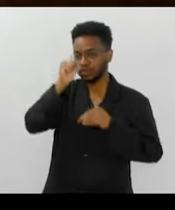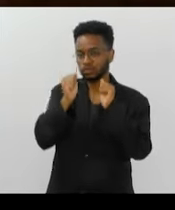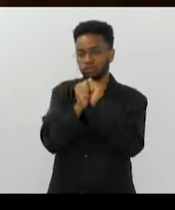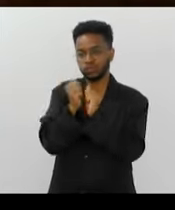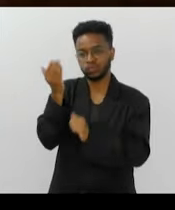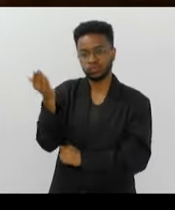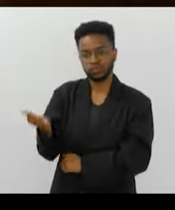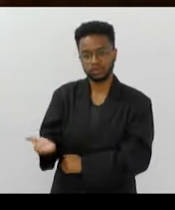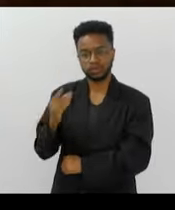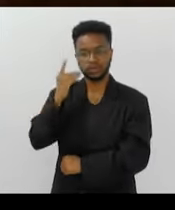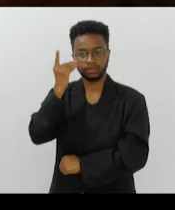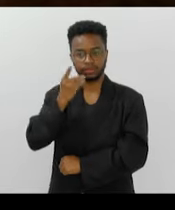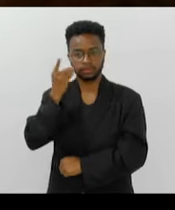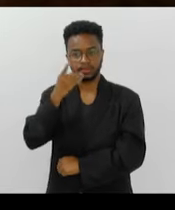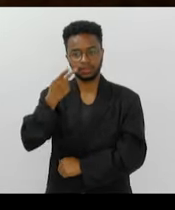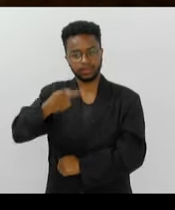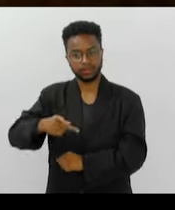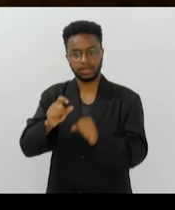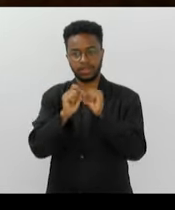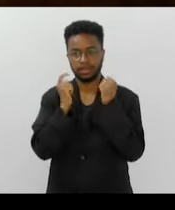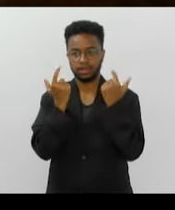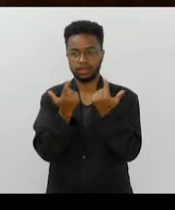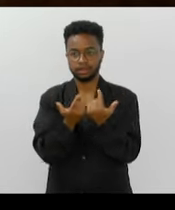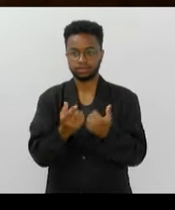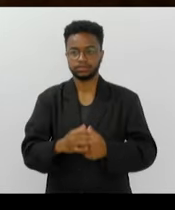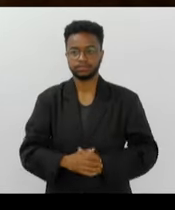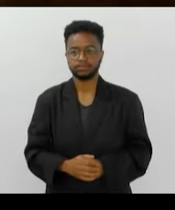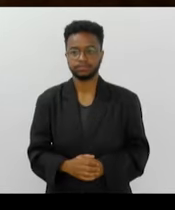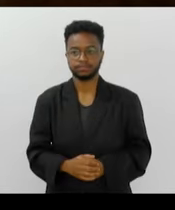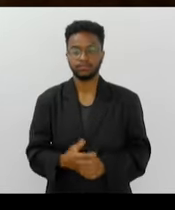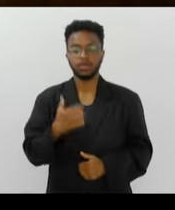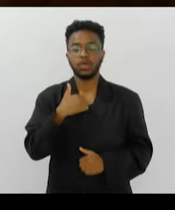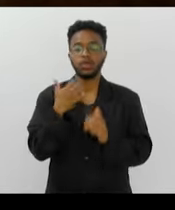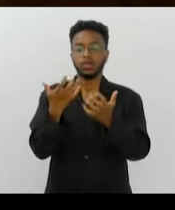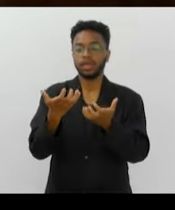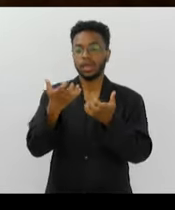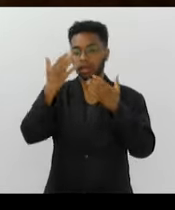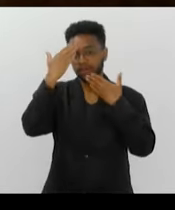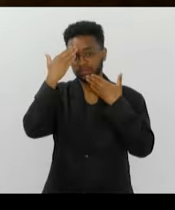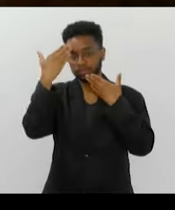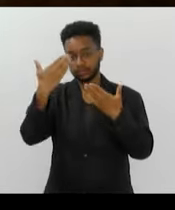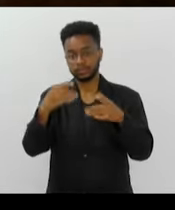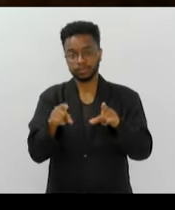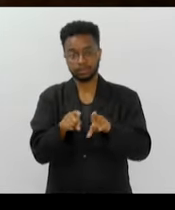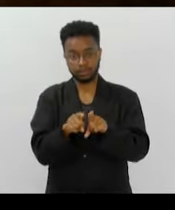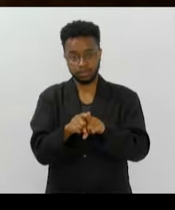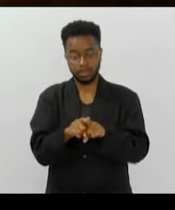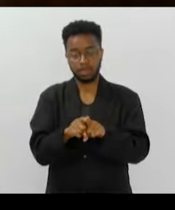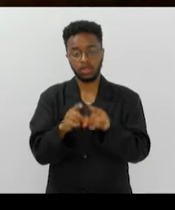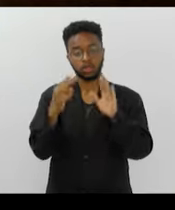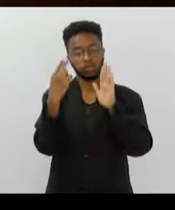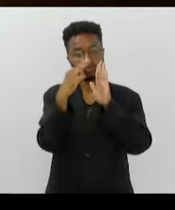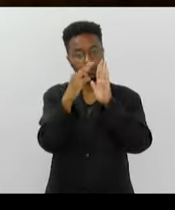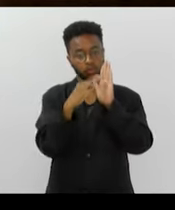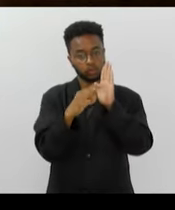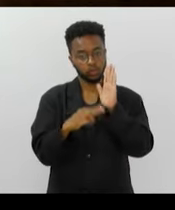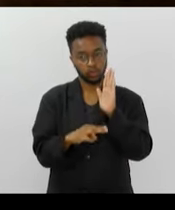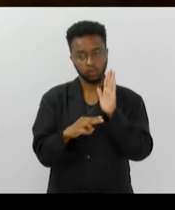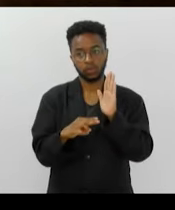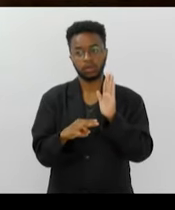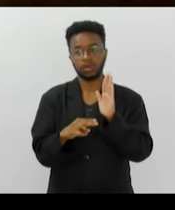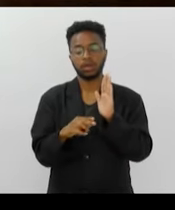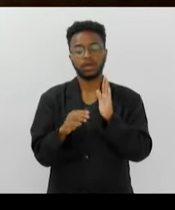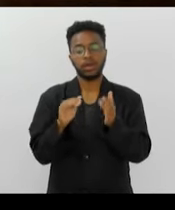colega aqui da casa e quero agradecer Presidente nominalmente a companheira